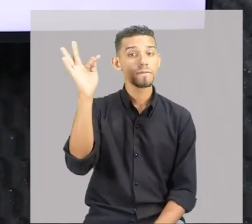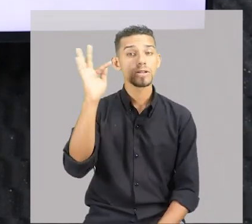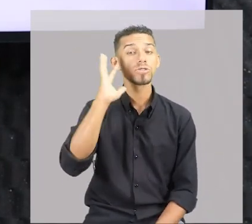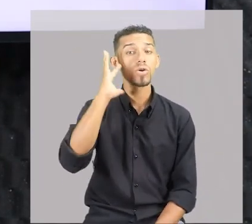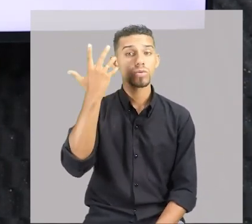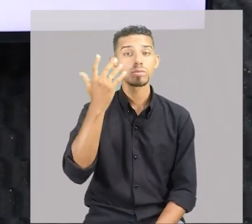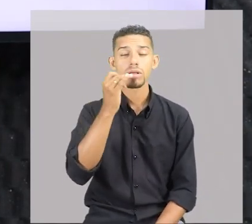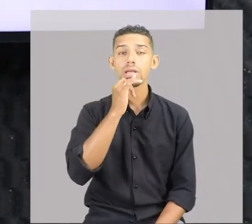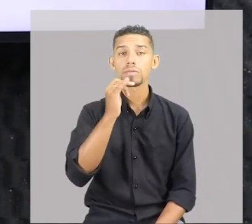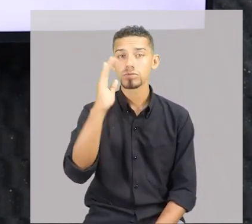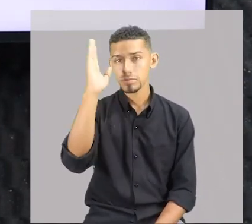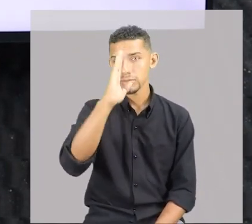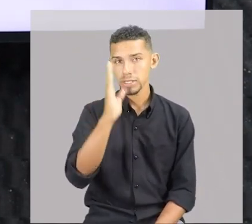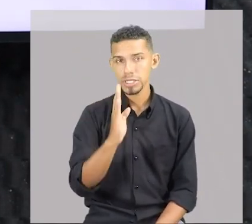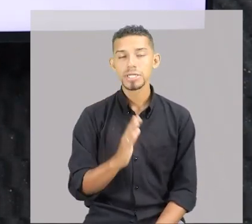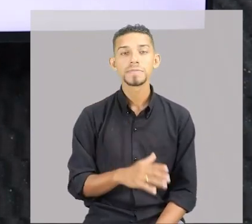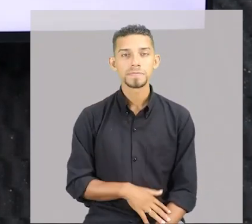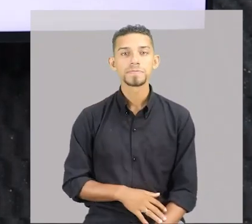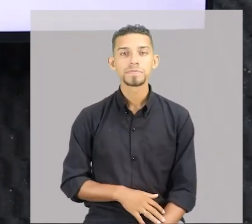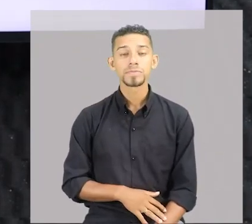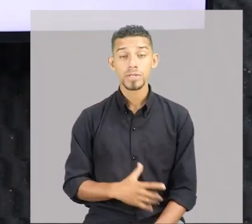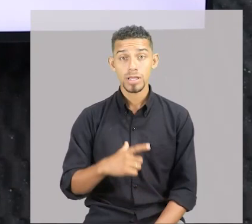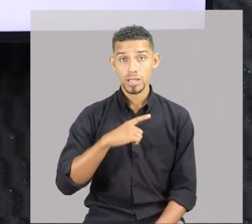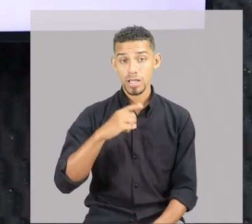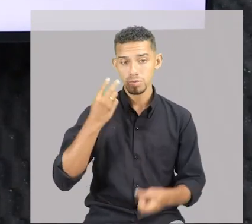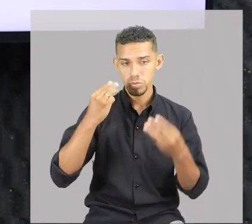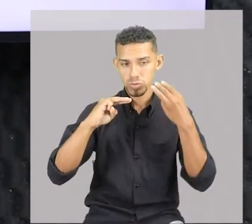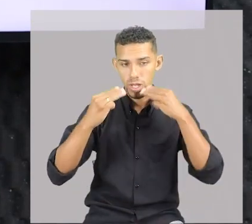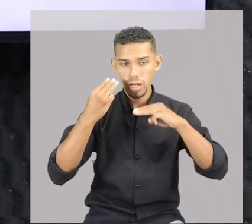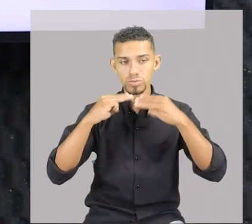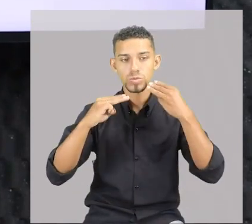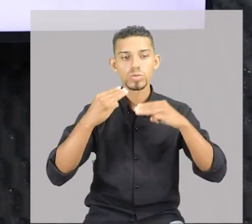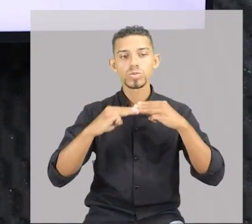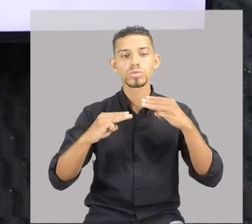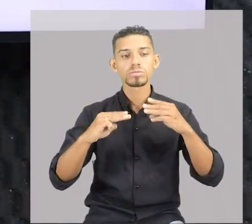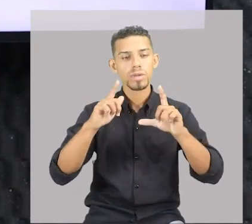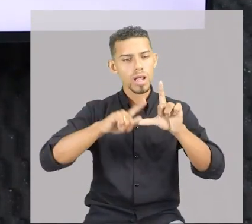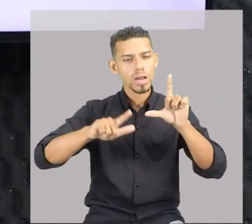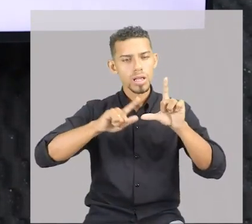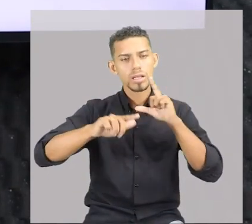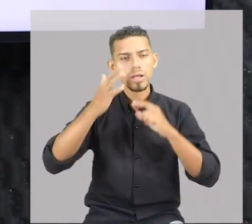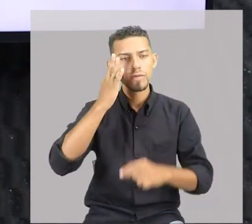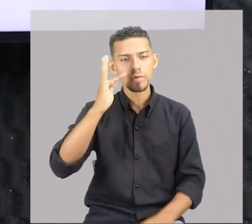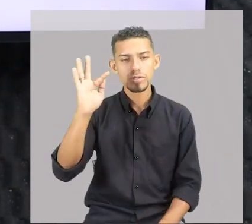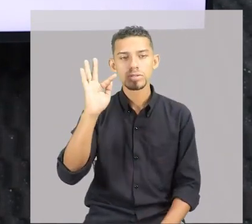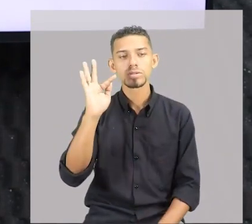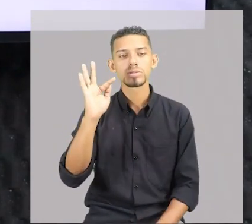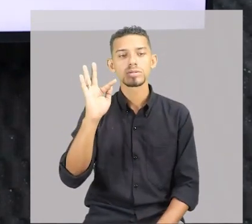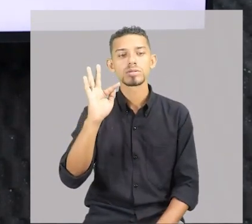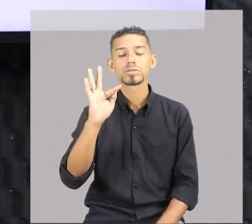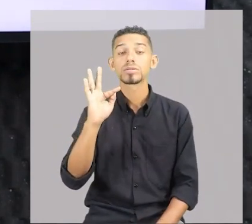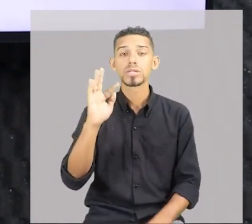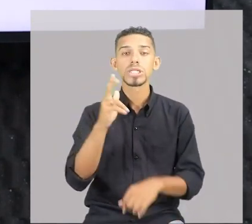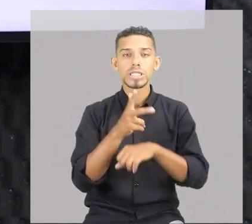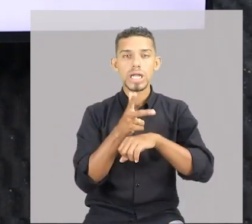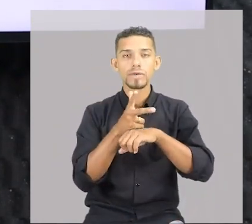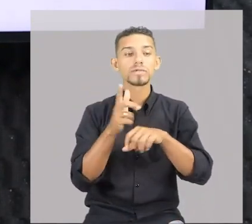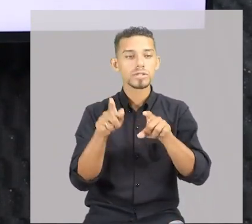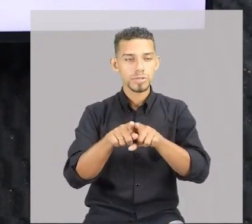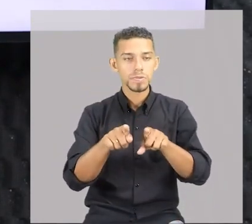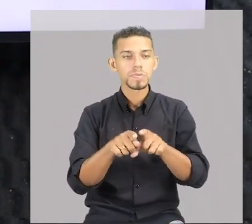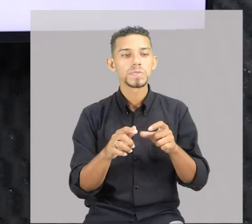acontece isso com a música brasileira, né? Eles pegam a melodia da música, fazem ali uma letra em francês, uma versão, e gravam lá também,